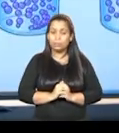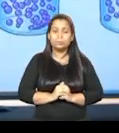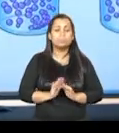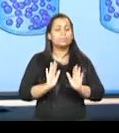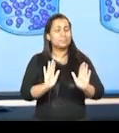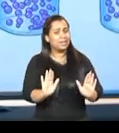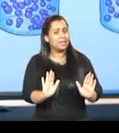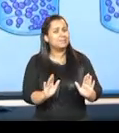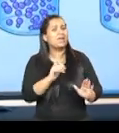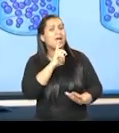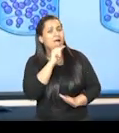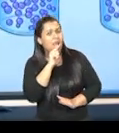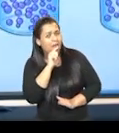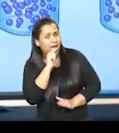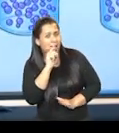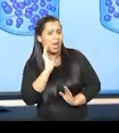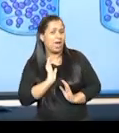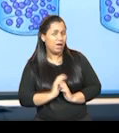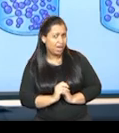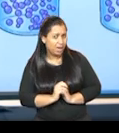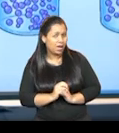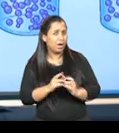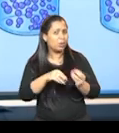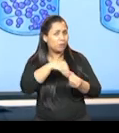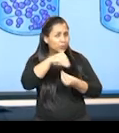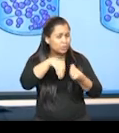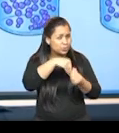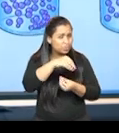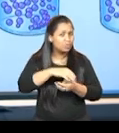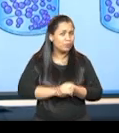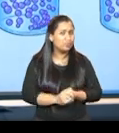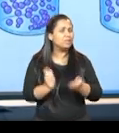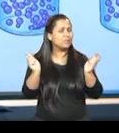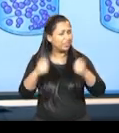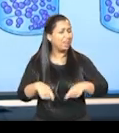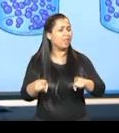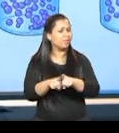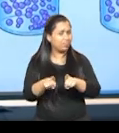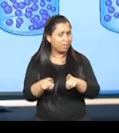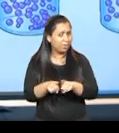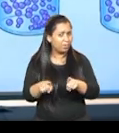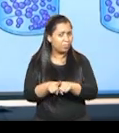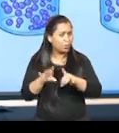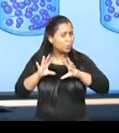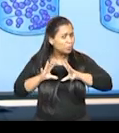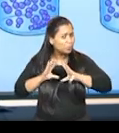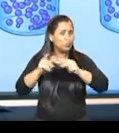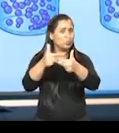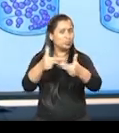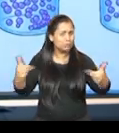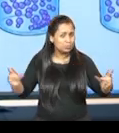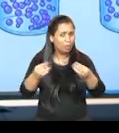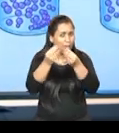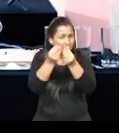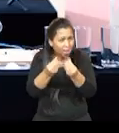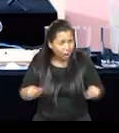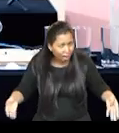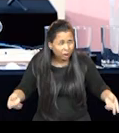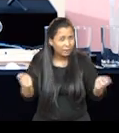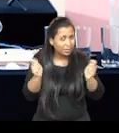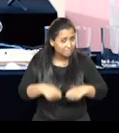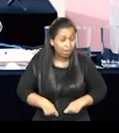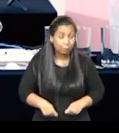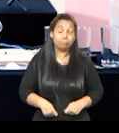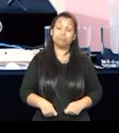que, será que a água, apesar de ser o solvente universal, ela consegue dissolver todas as substâncias?